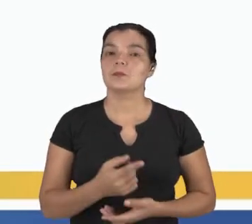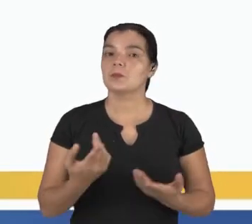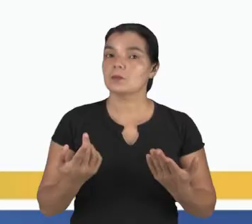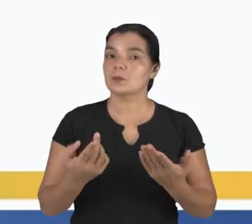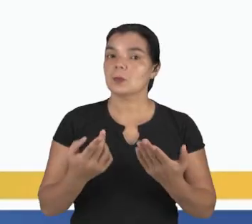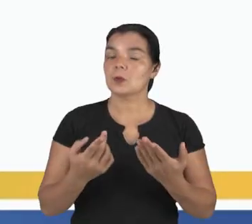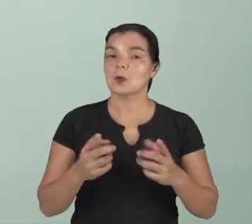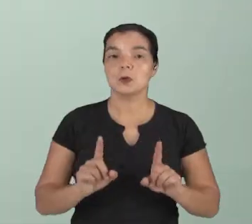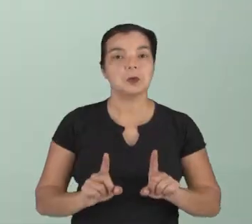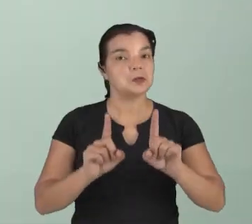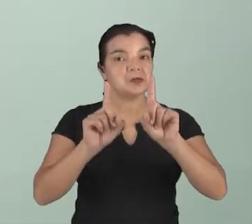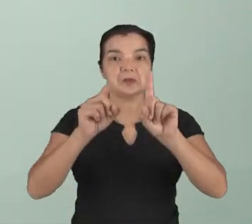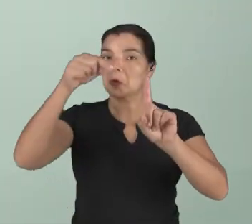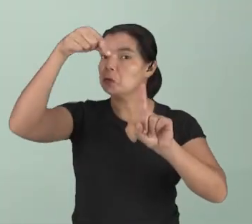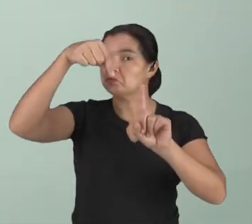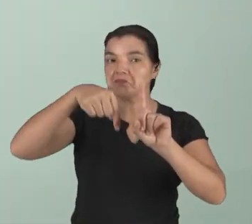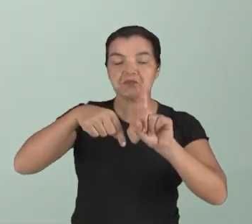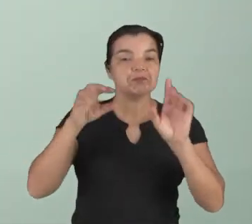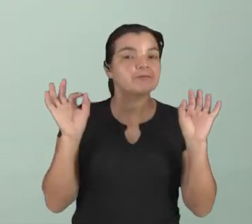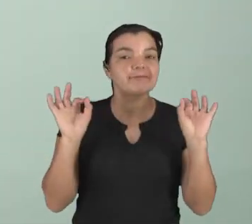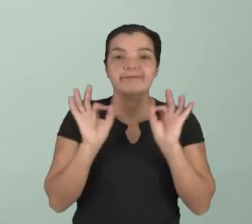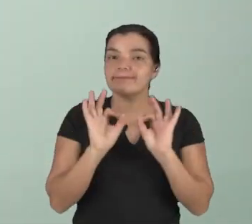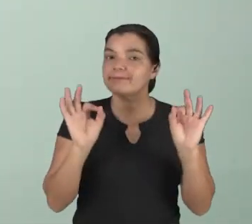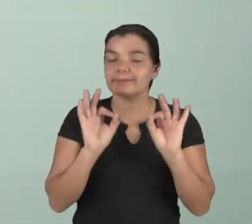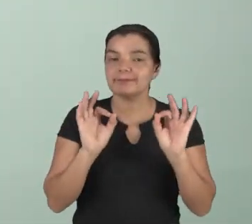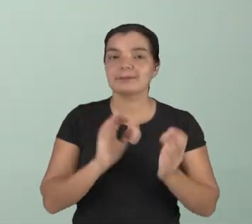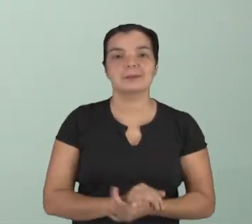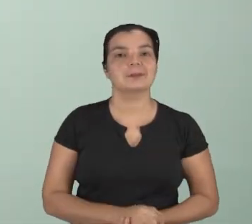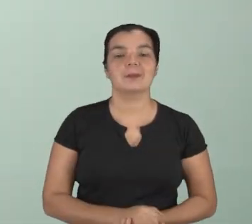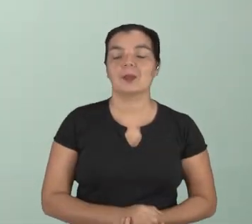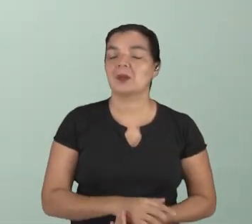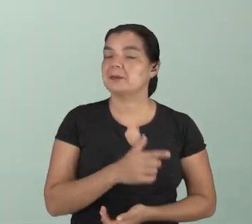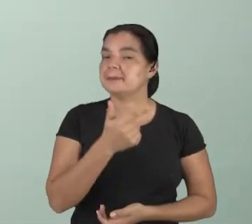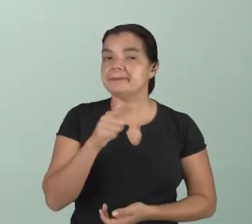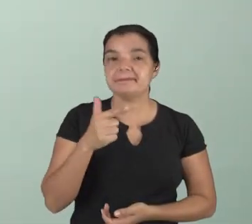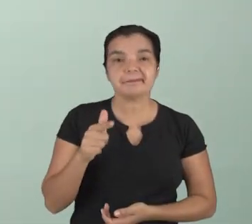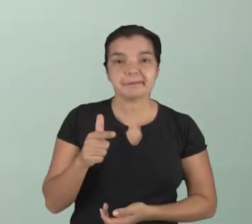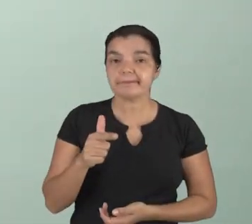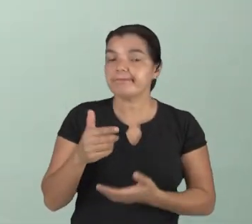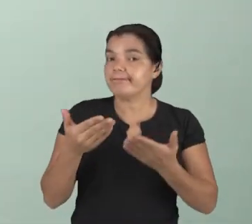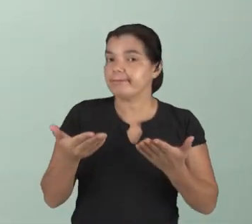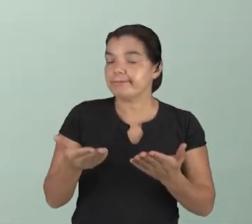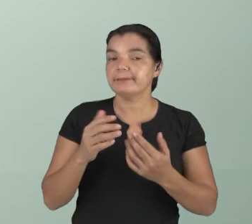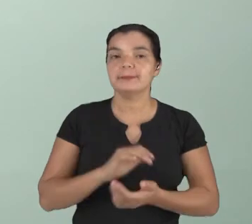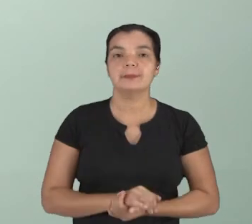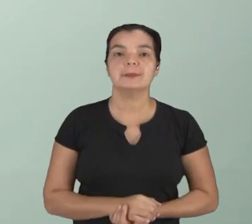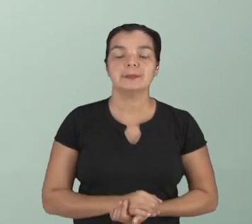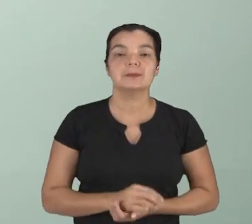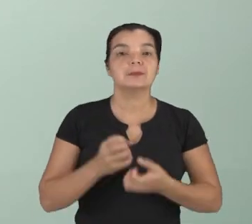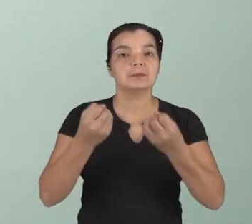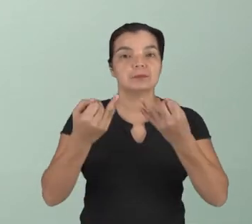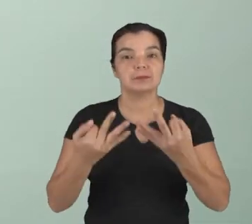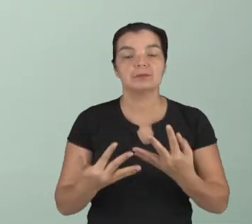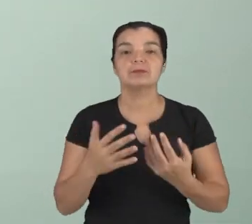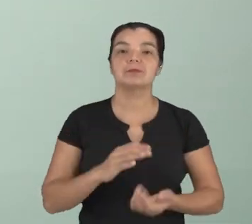proporcionalmente direto e nem inverso. Ela não é proporcional, nesse caso. Ela está